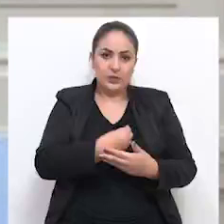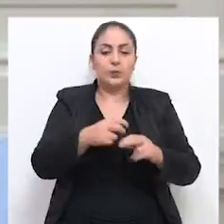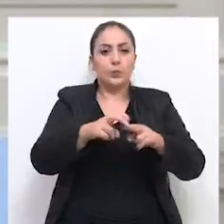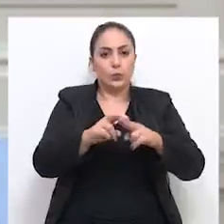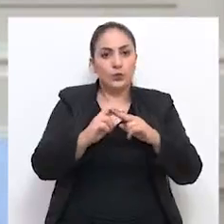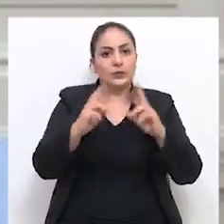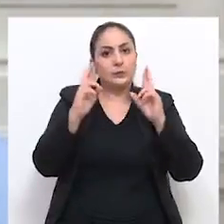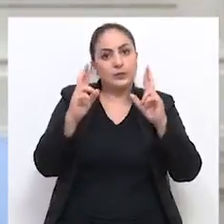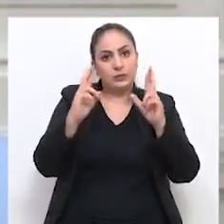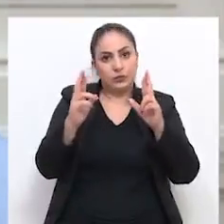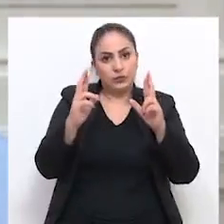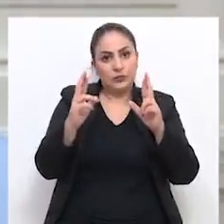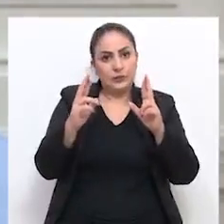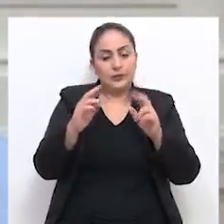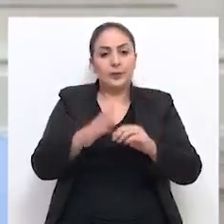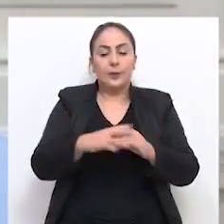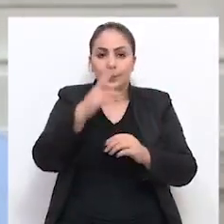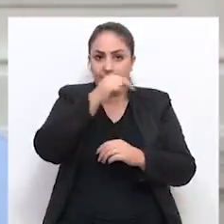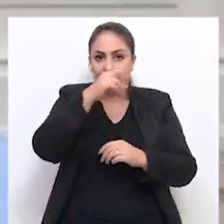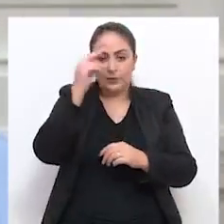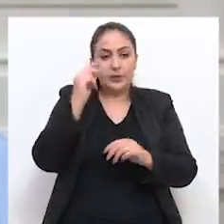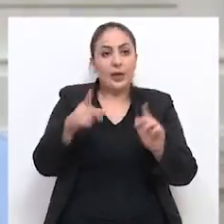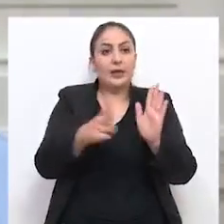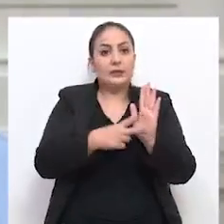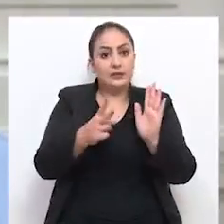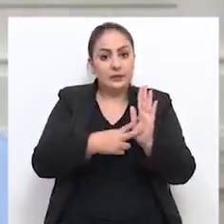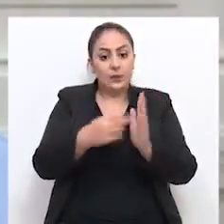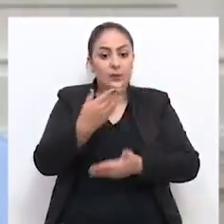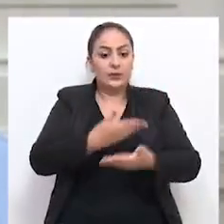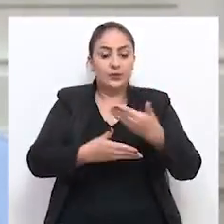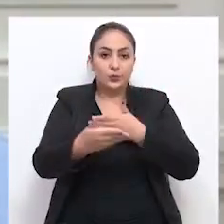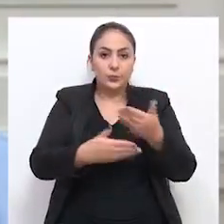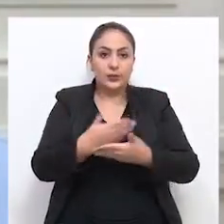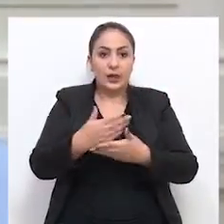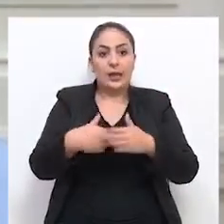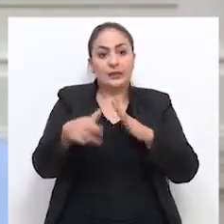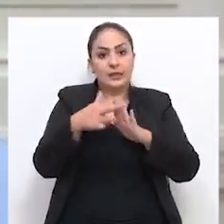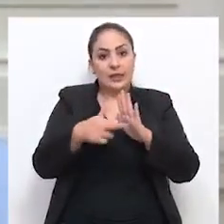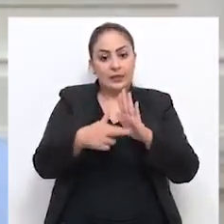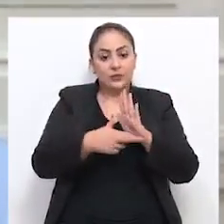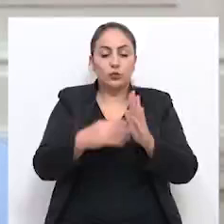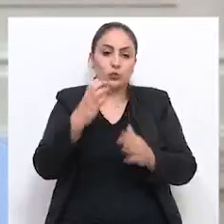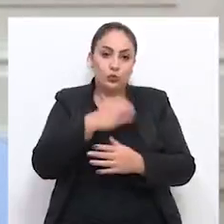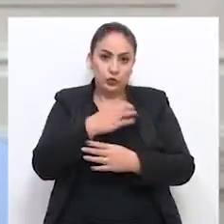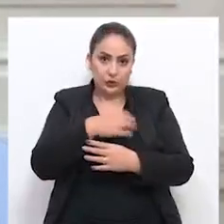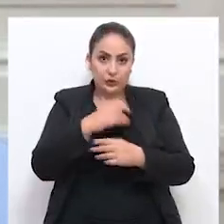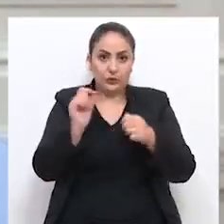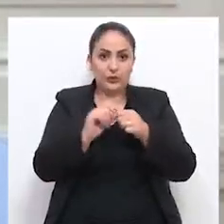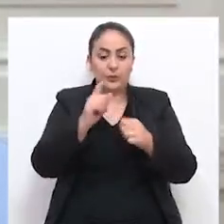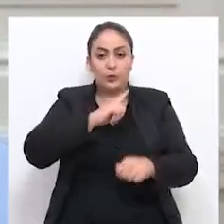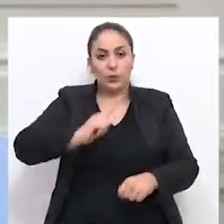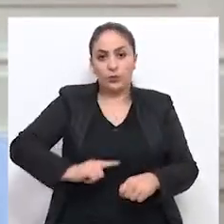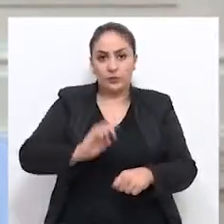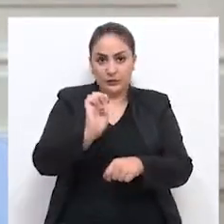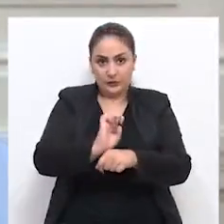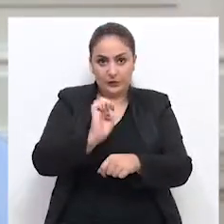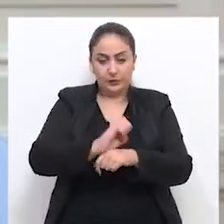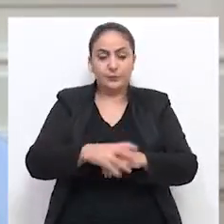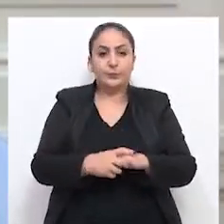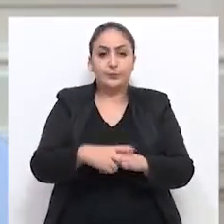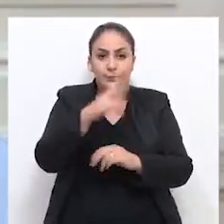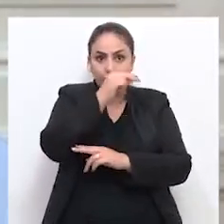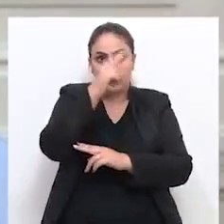temos a expectativa de bastante adesão aos prefeitos na atenção, no atendimento, às normas na forma como estão estabelecidas pelo governo do